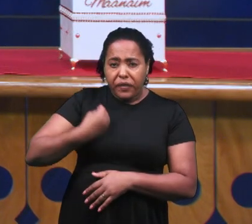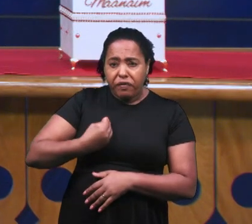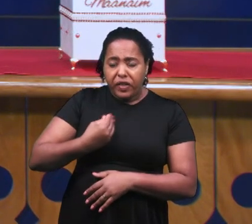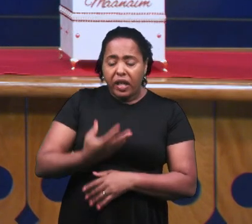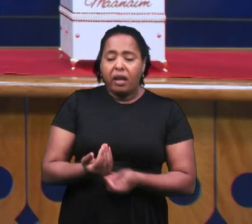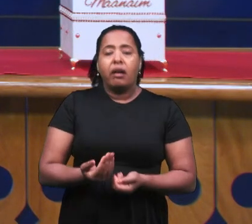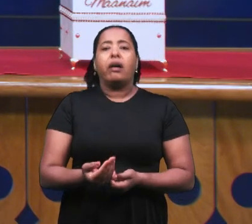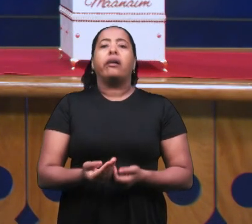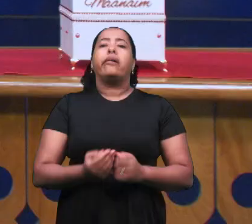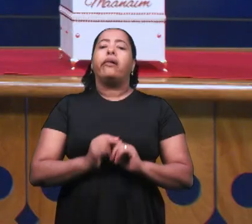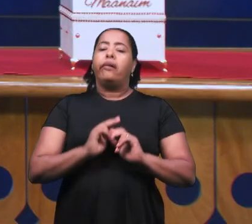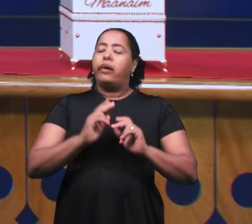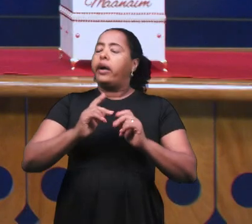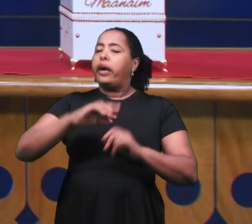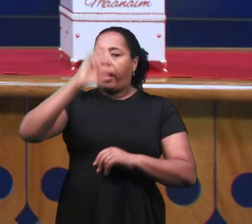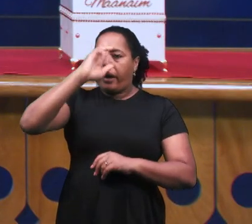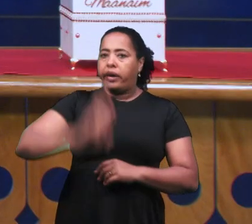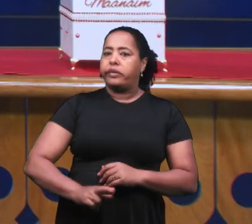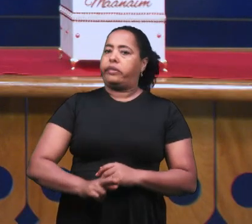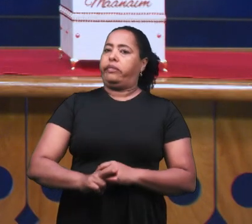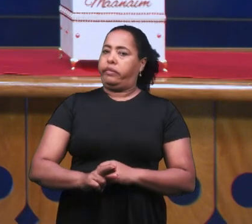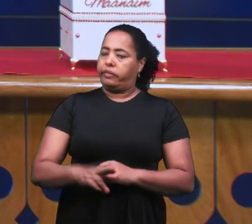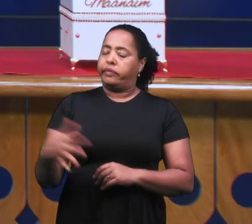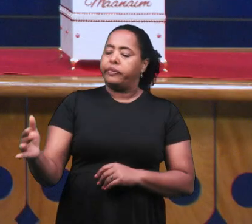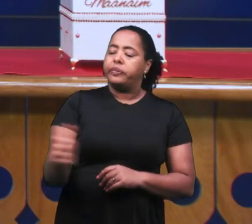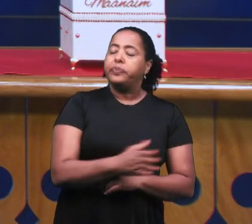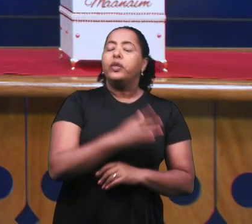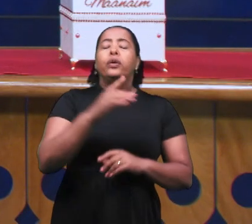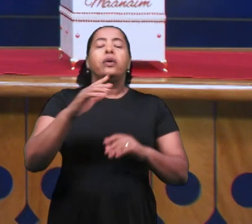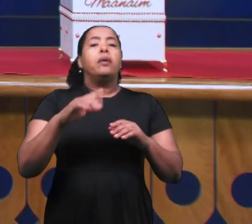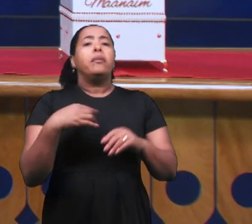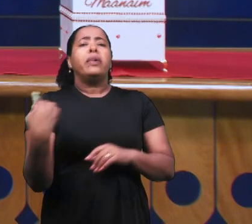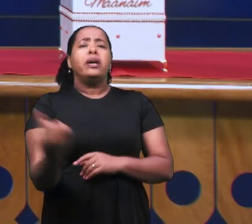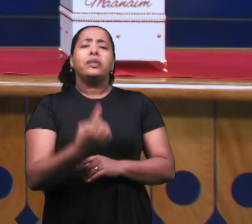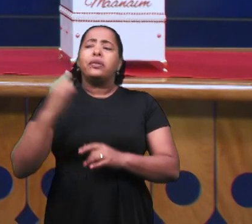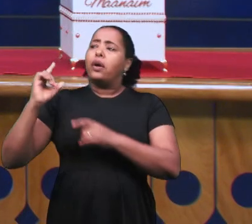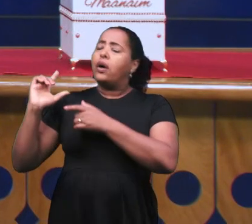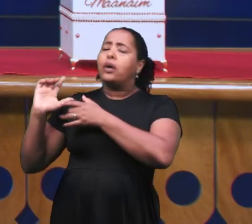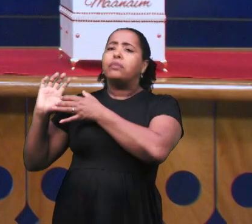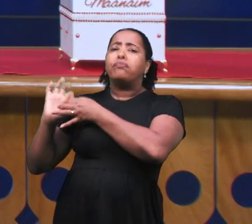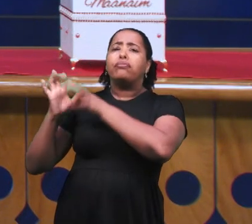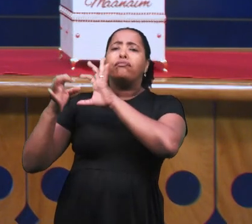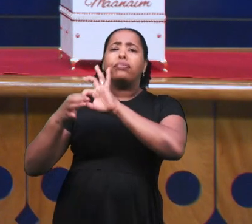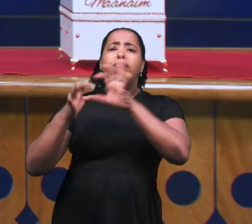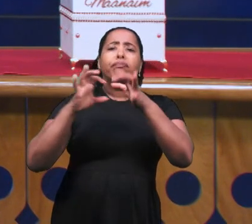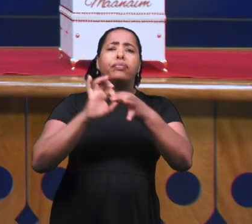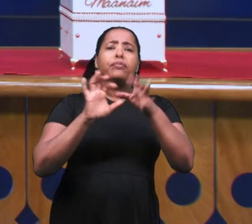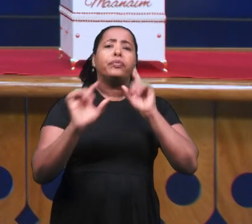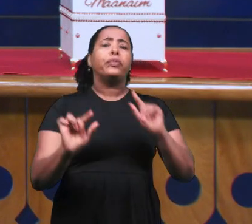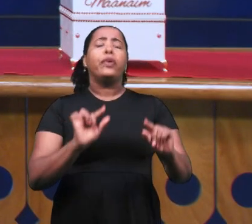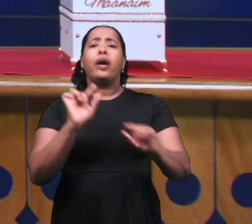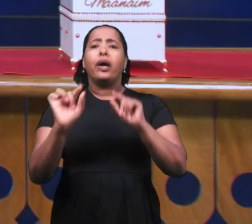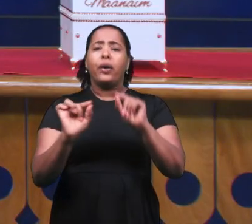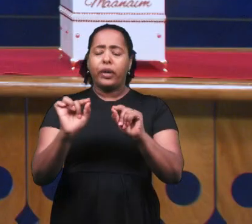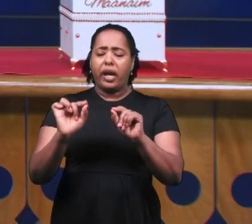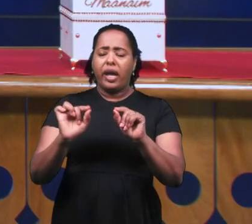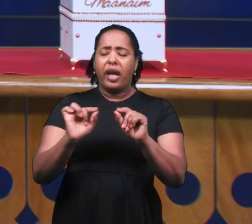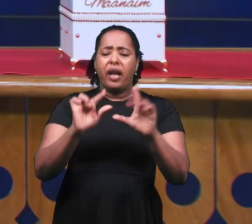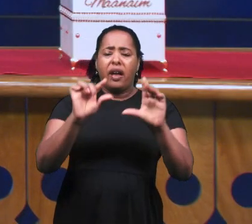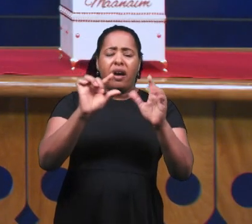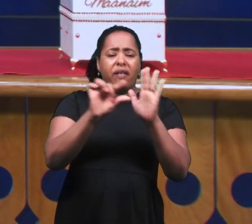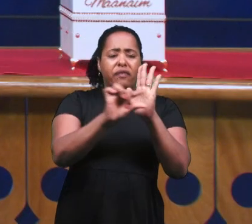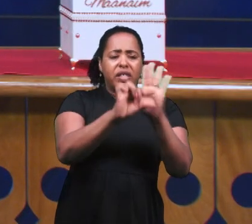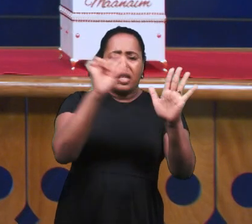Vejam, o contexto para nós, não é que está num versículo aqui, no outro